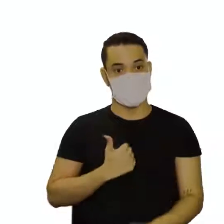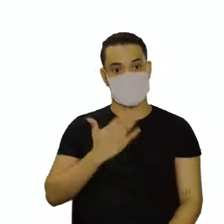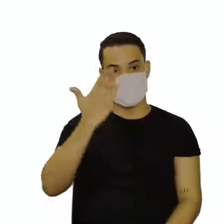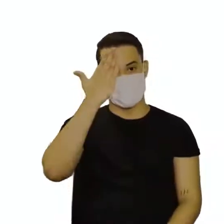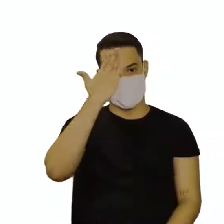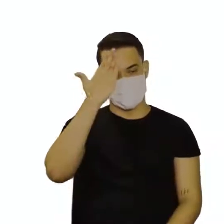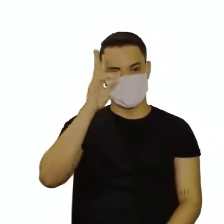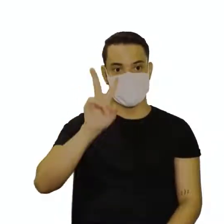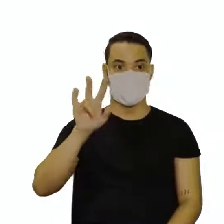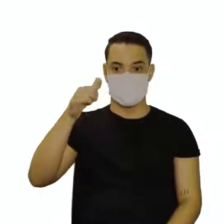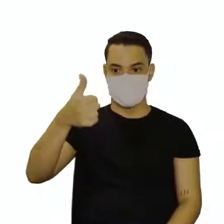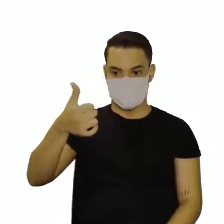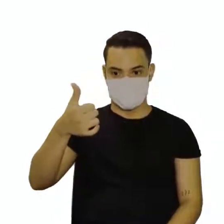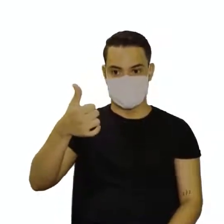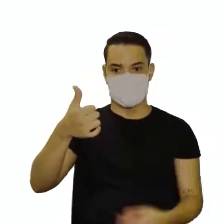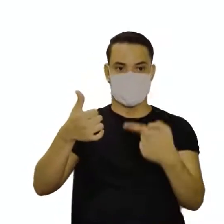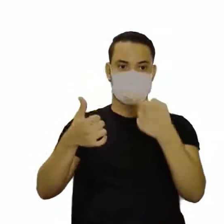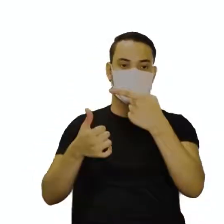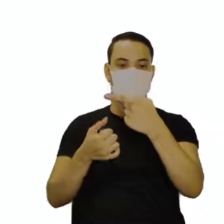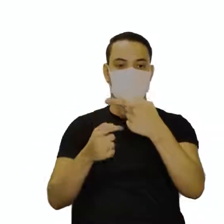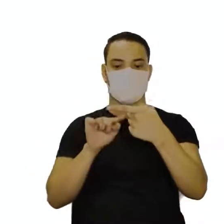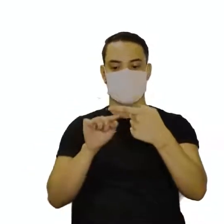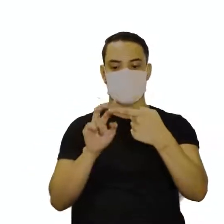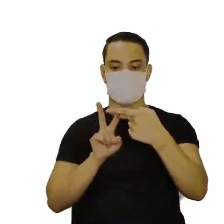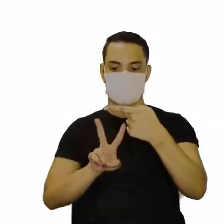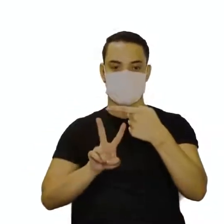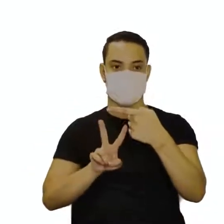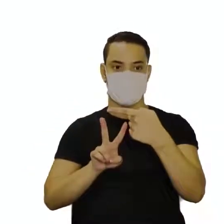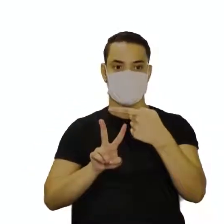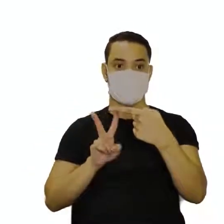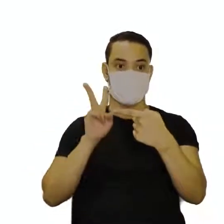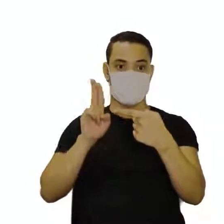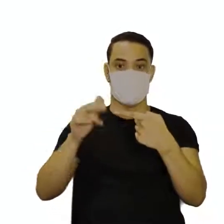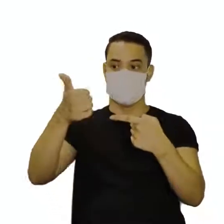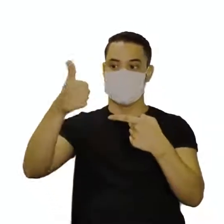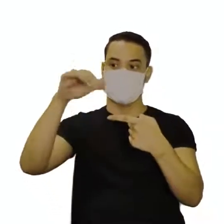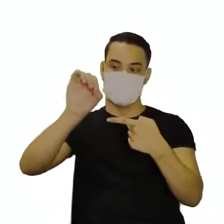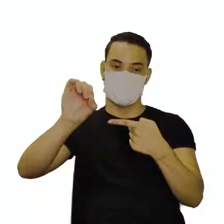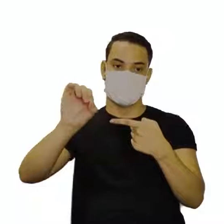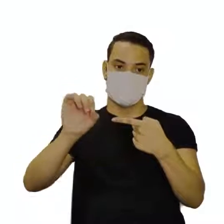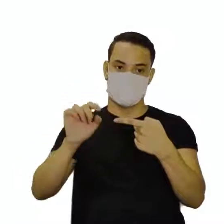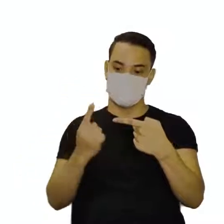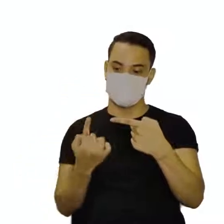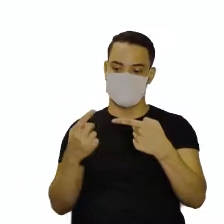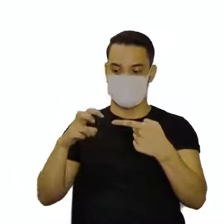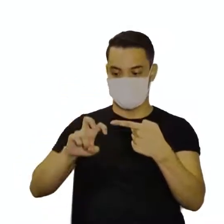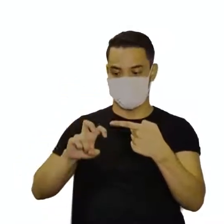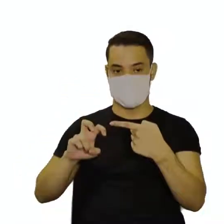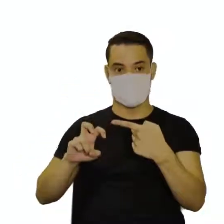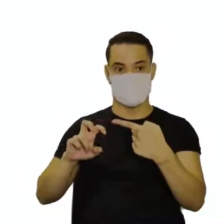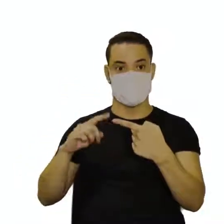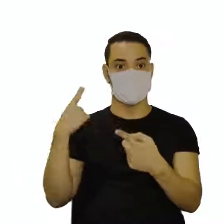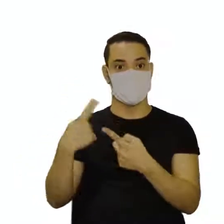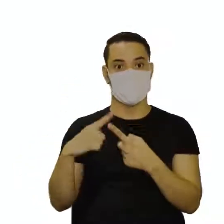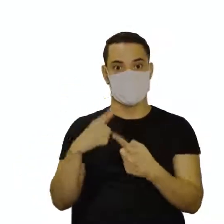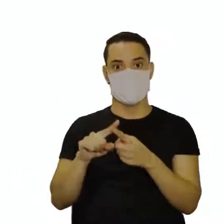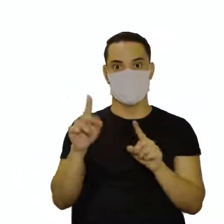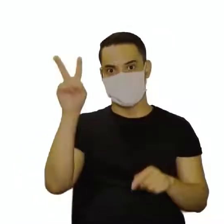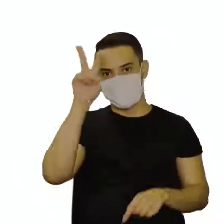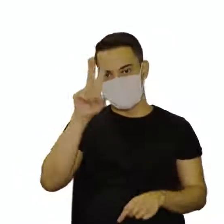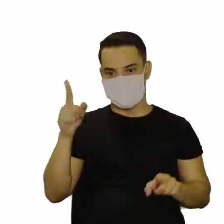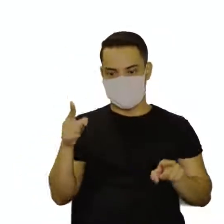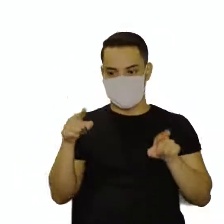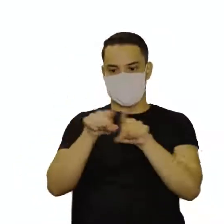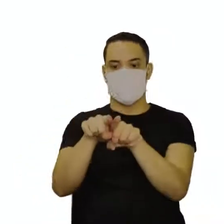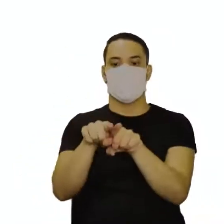que V1 dividido por 2 é igual a 10 dividido por 1,5, porque é proporcional, né?